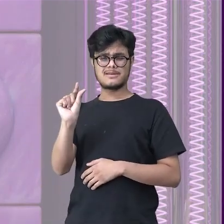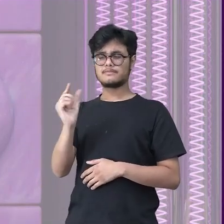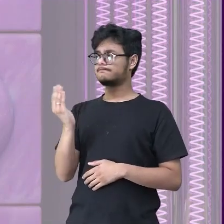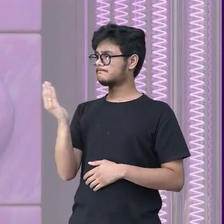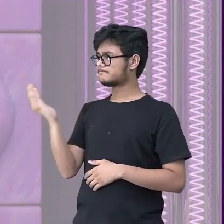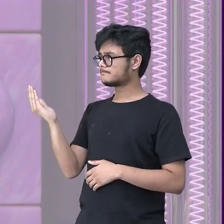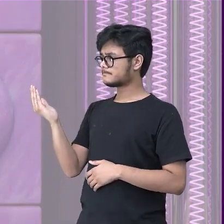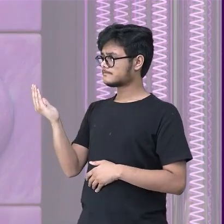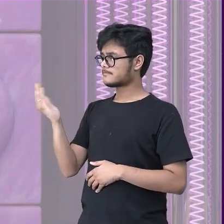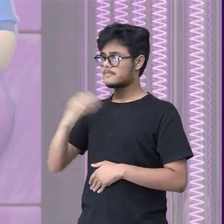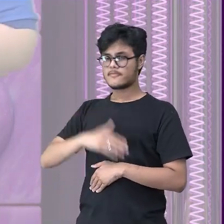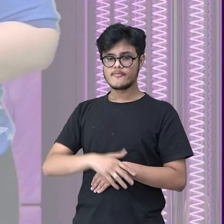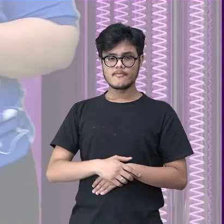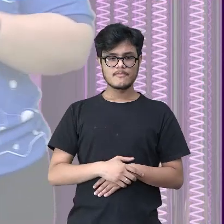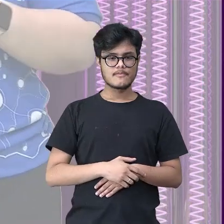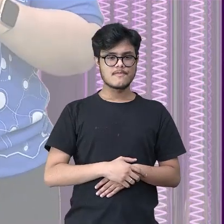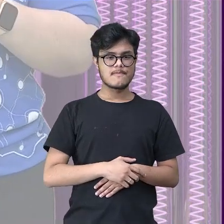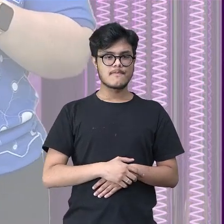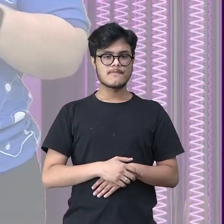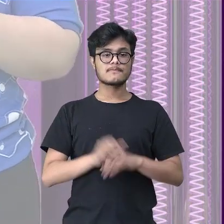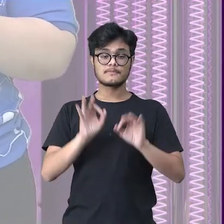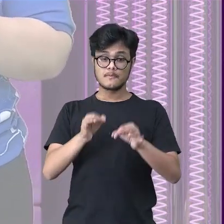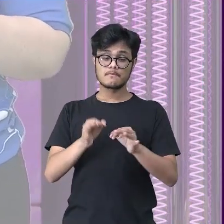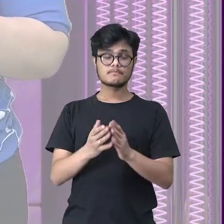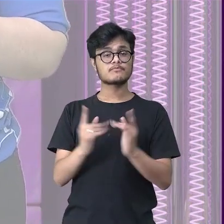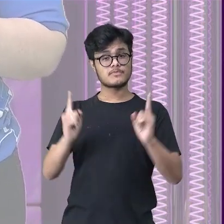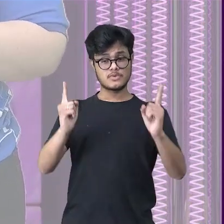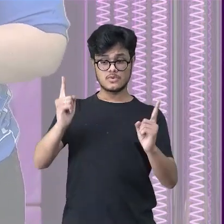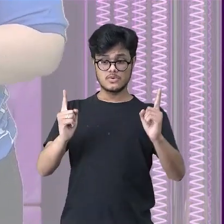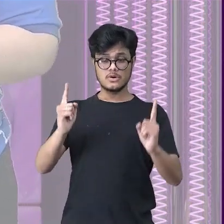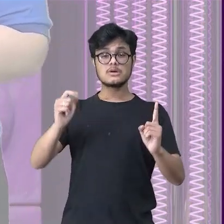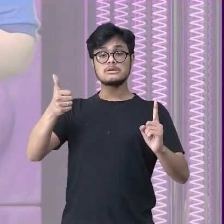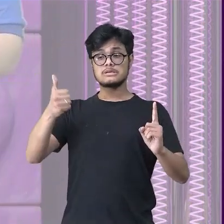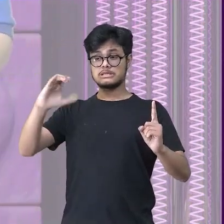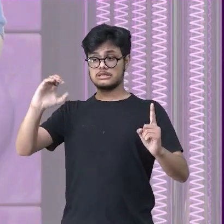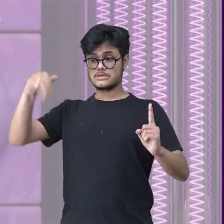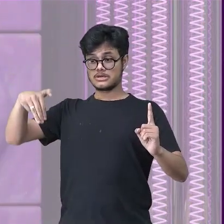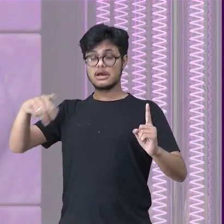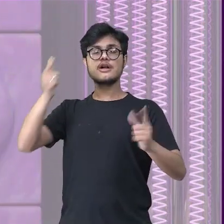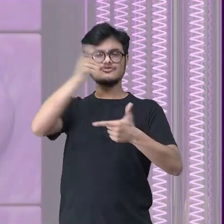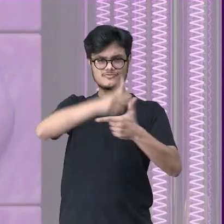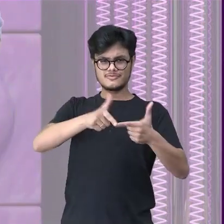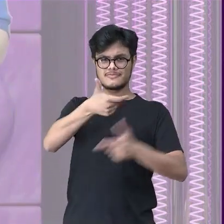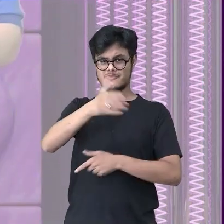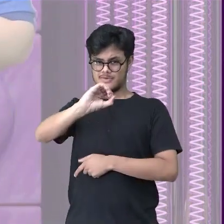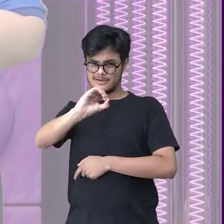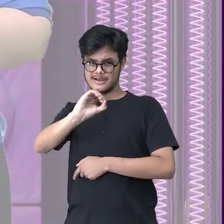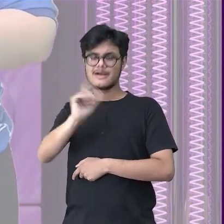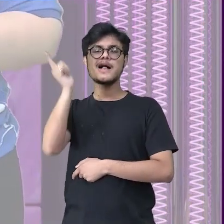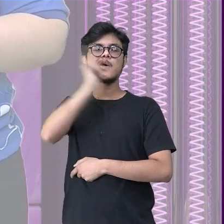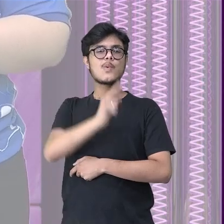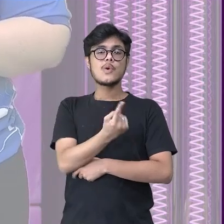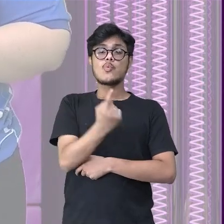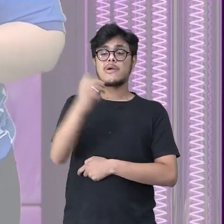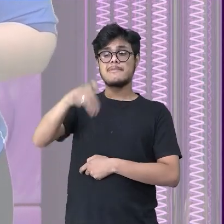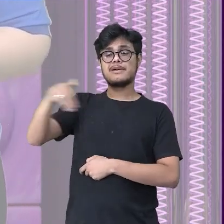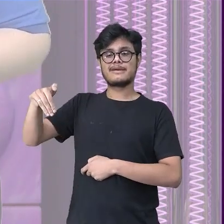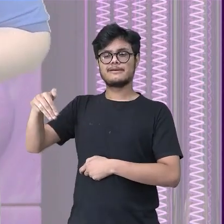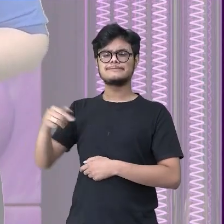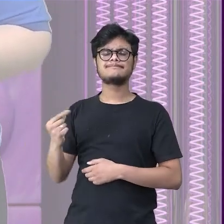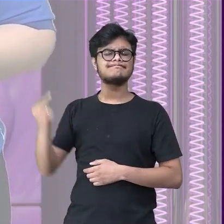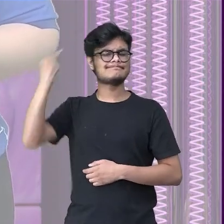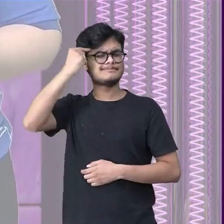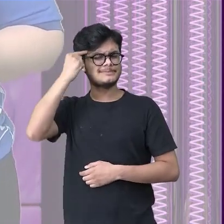aqui do centímetro, né? A gente pega o centímetro e divide por 10, a gente tem 1 milímetro, né? Agora,